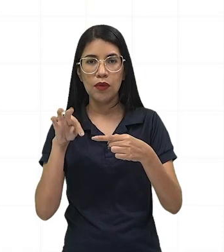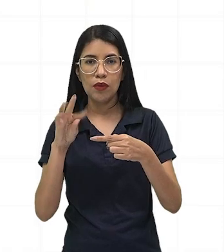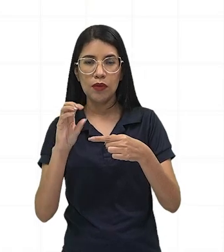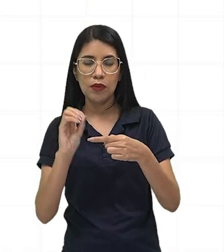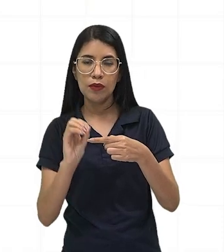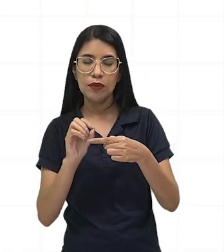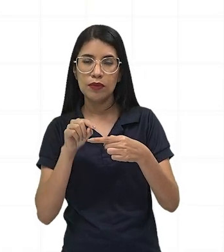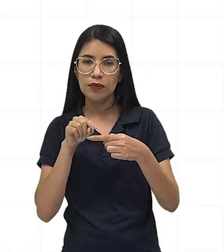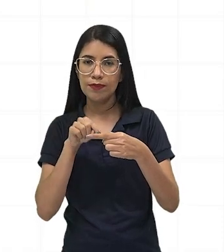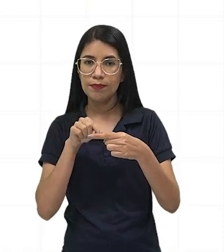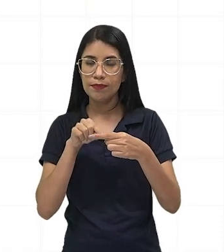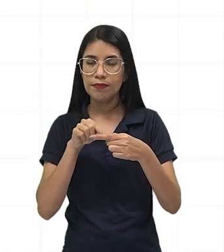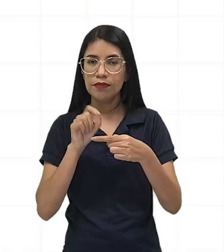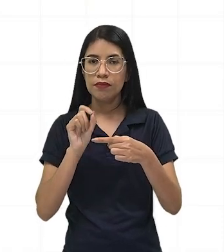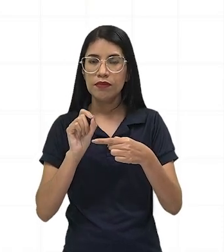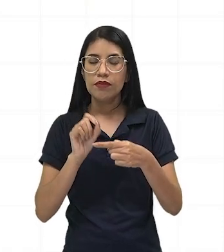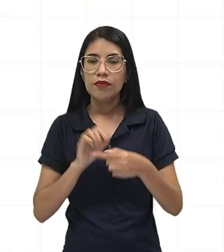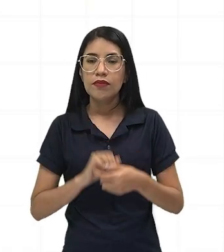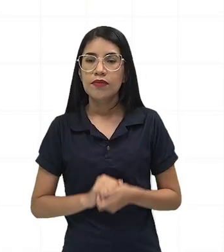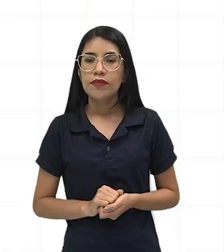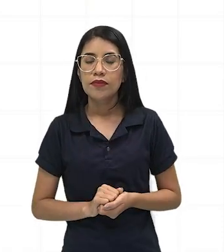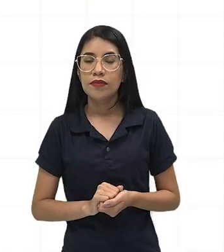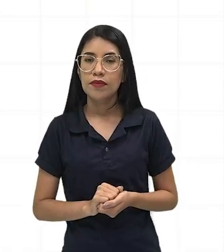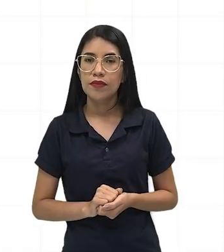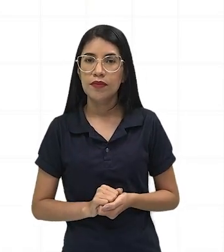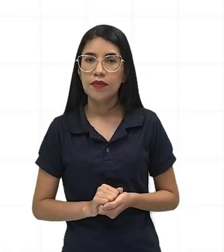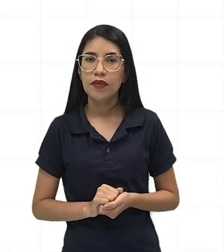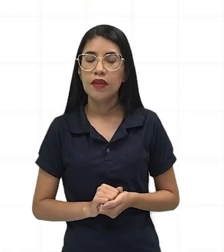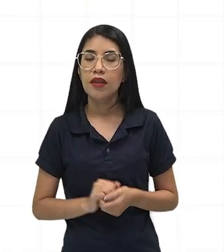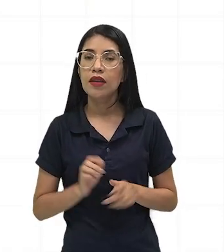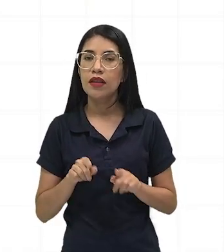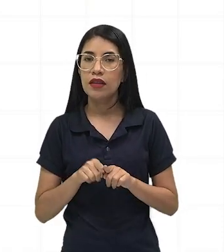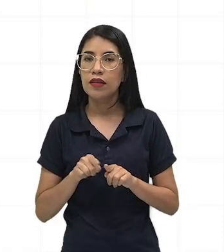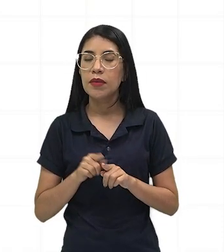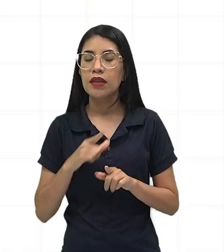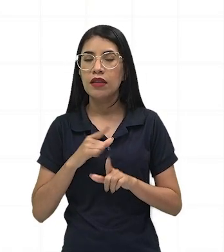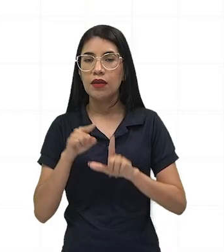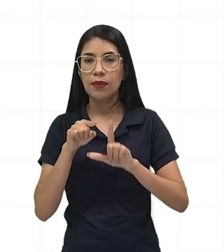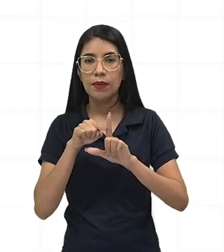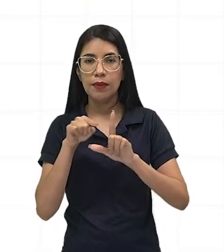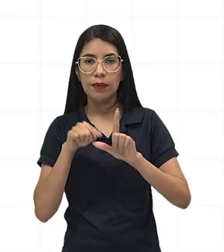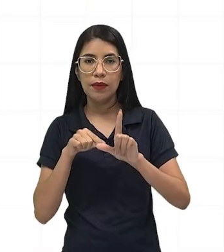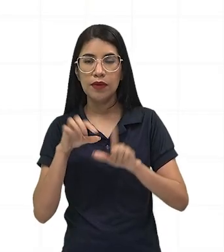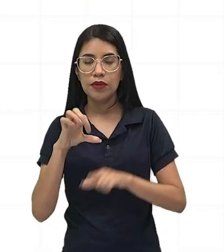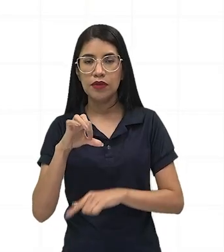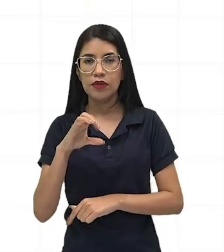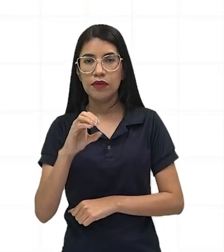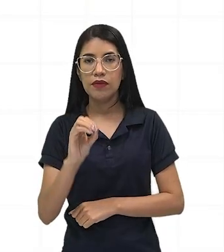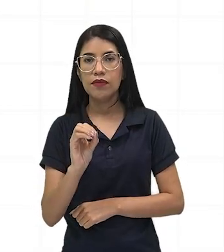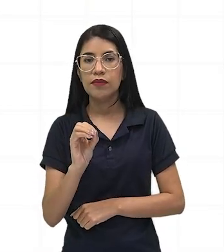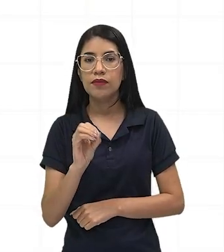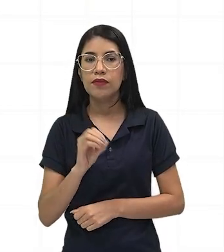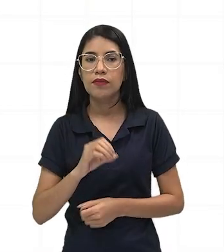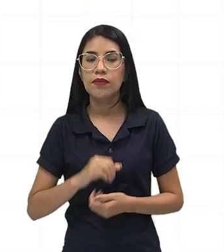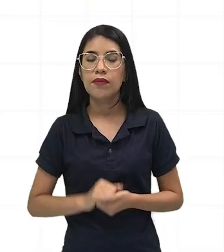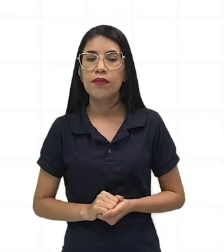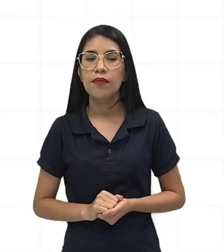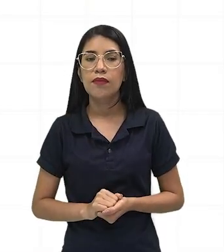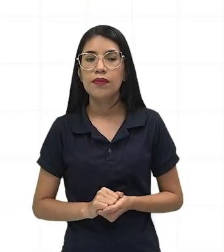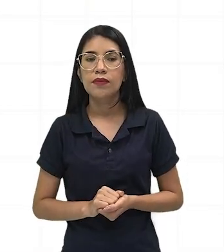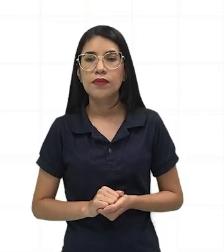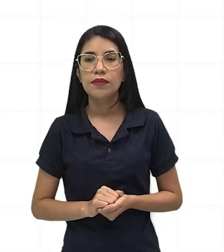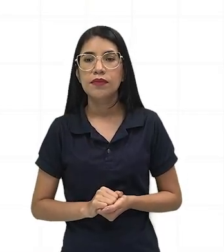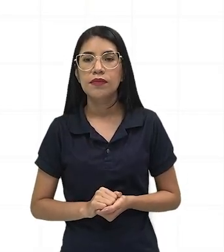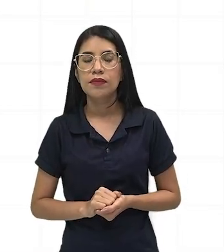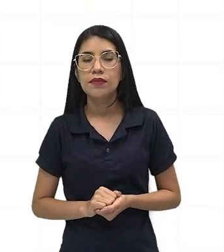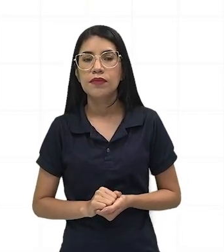nós vamos ter o ponto médio e nós vamos ter exatamente ali o nosso ângulo de 90